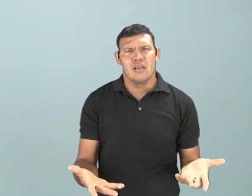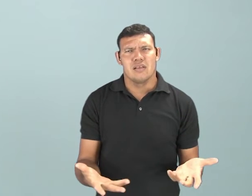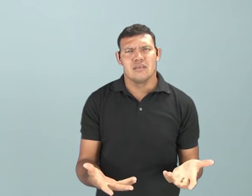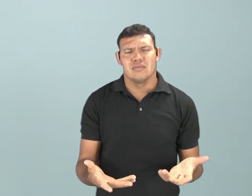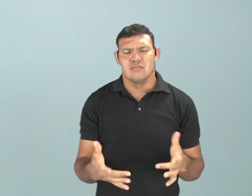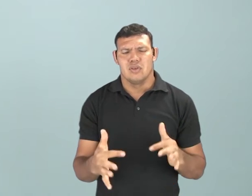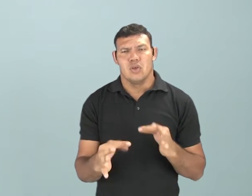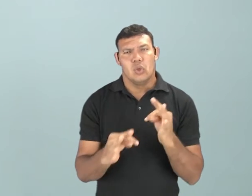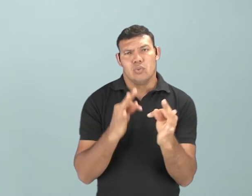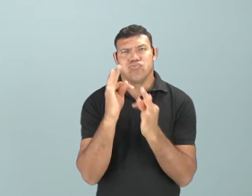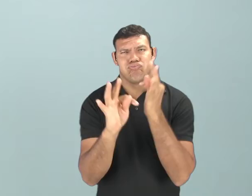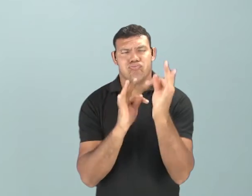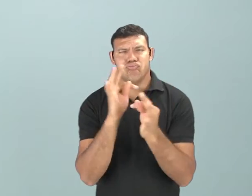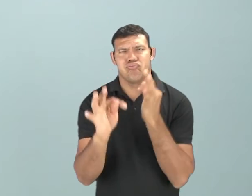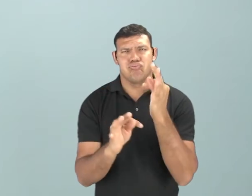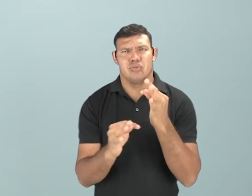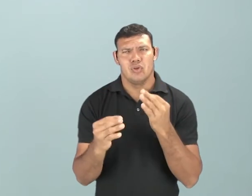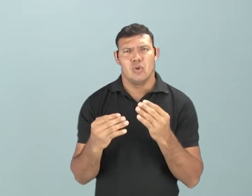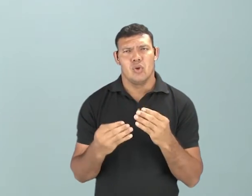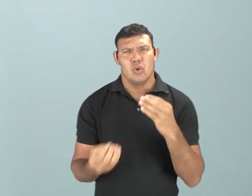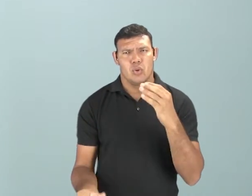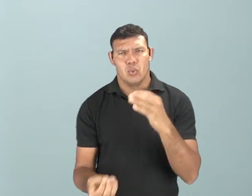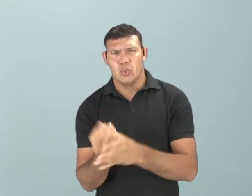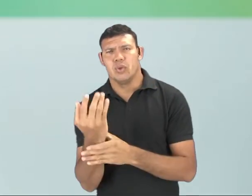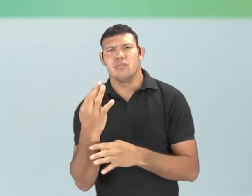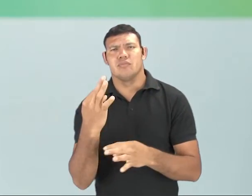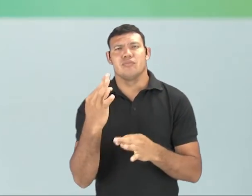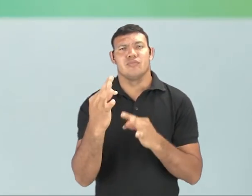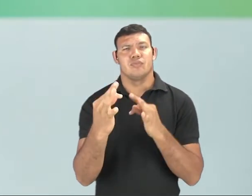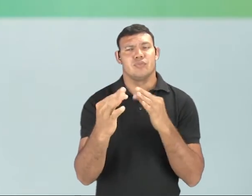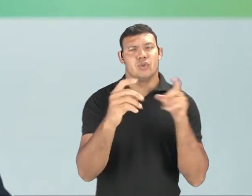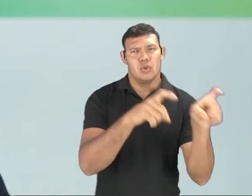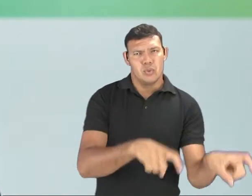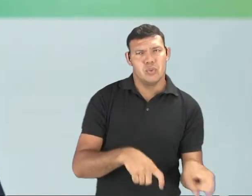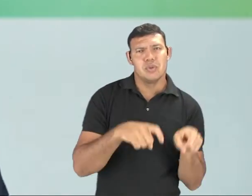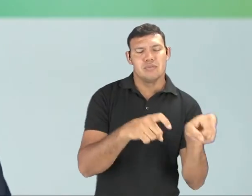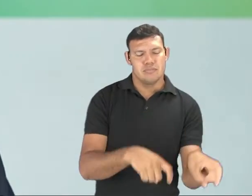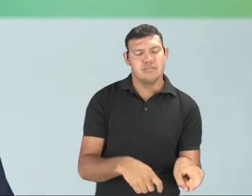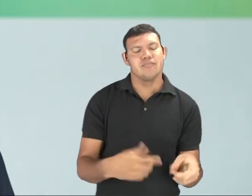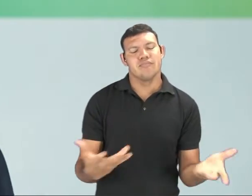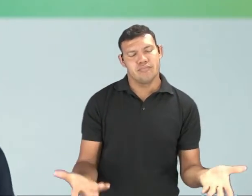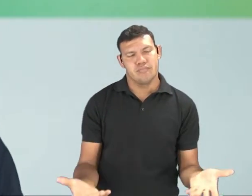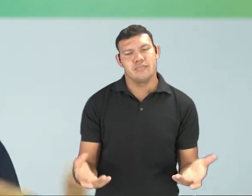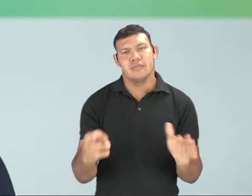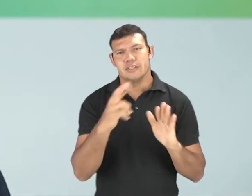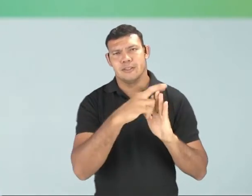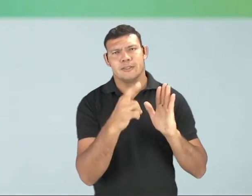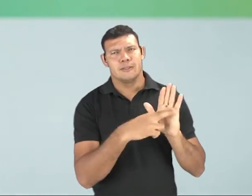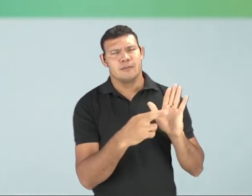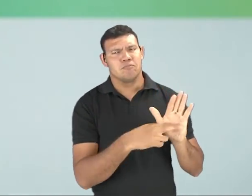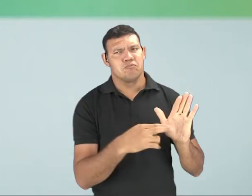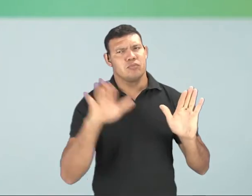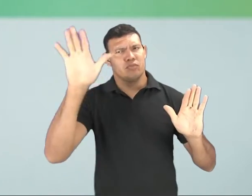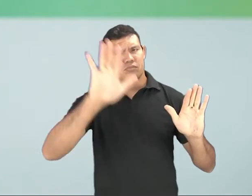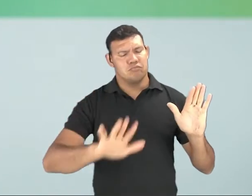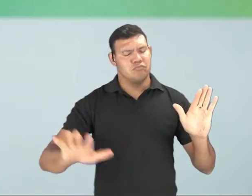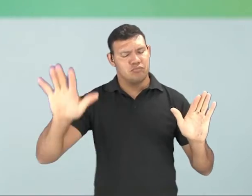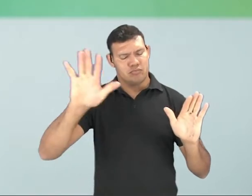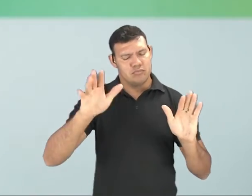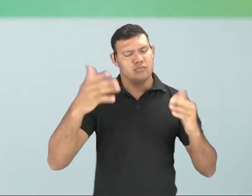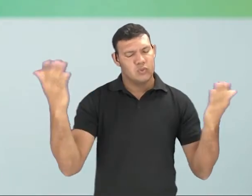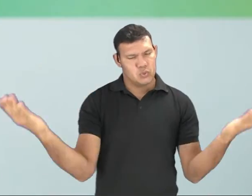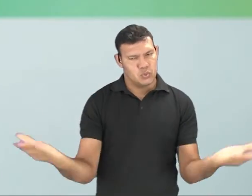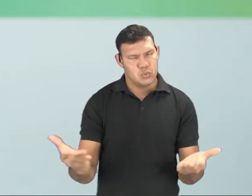se modernizando, vai sendo dado uma nova função para ele. Isso é uma regra geral até os dias atuais.